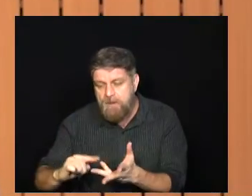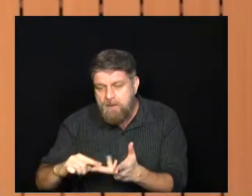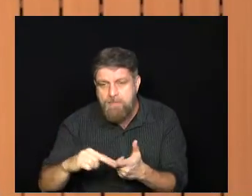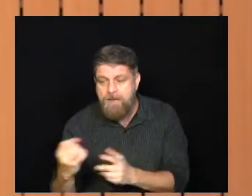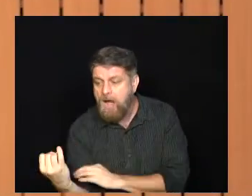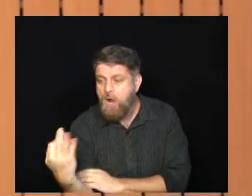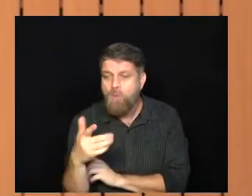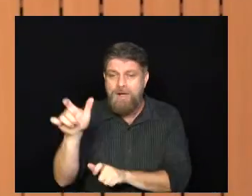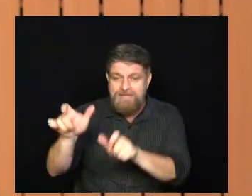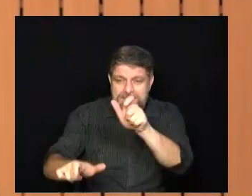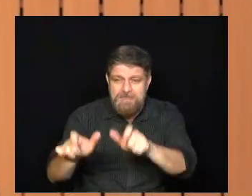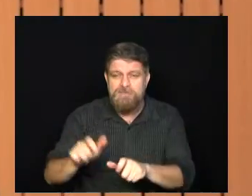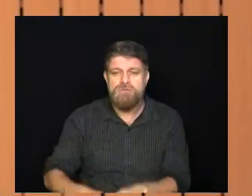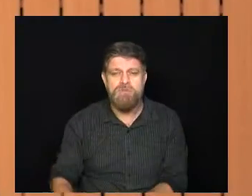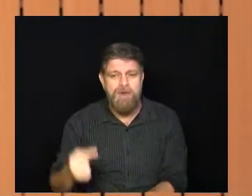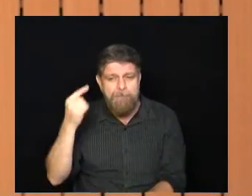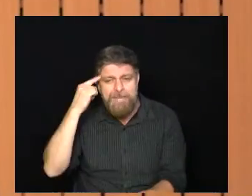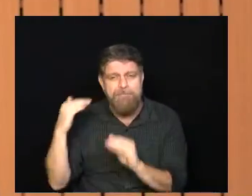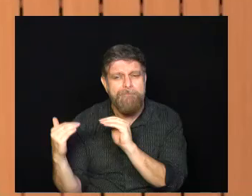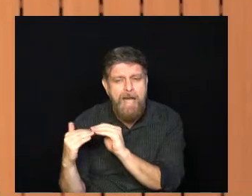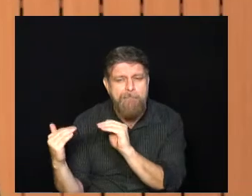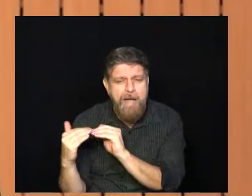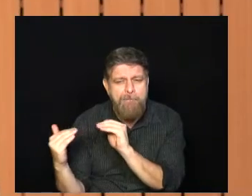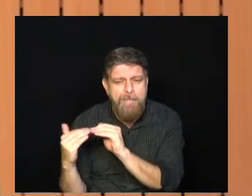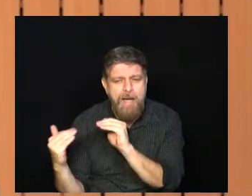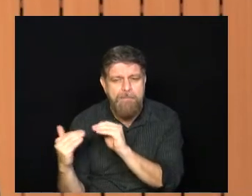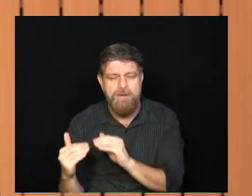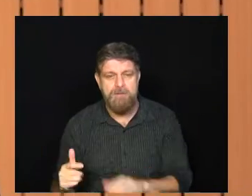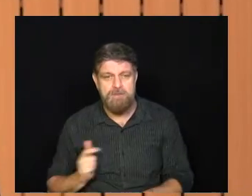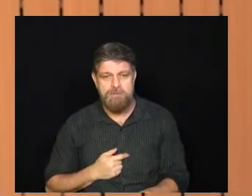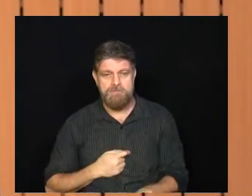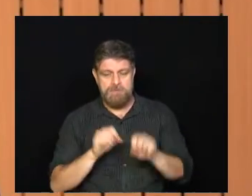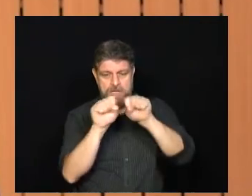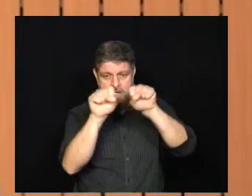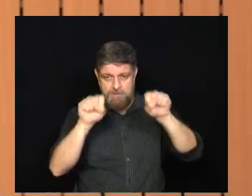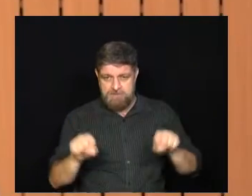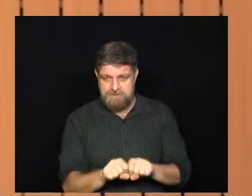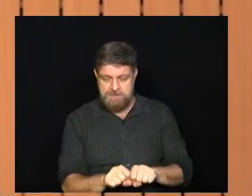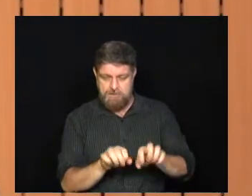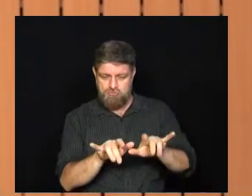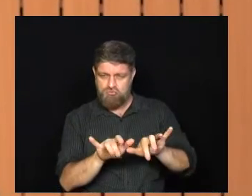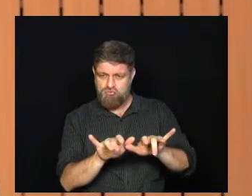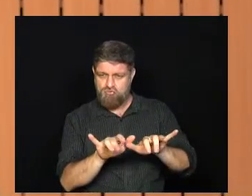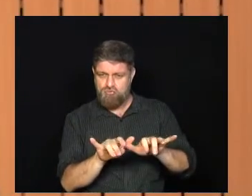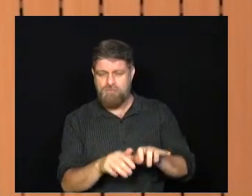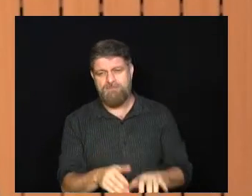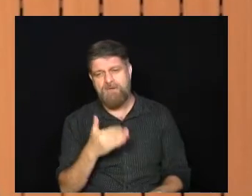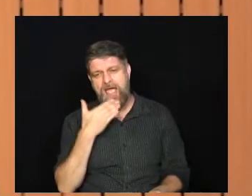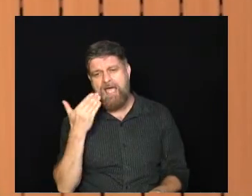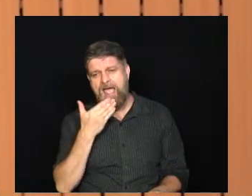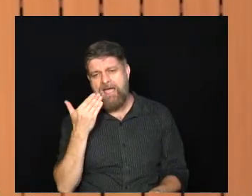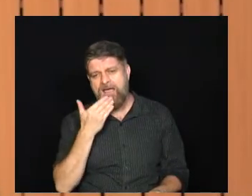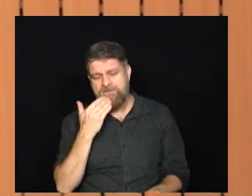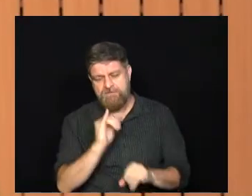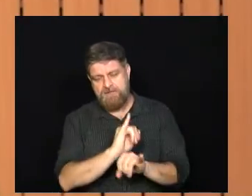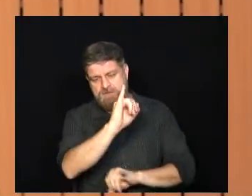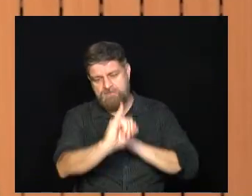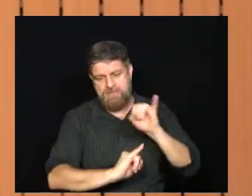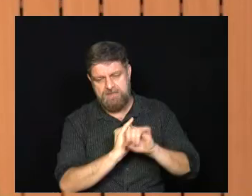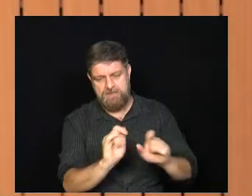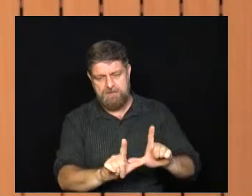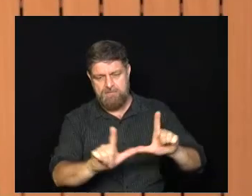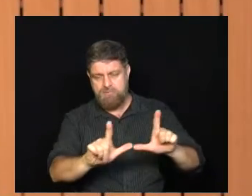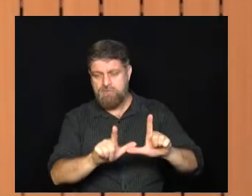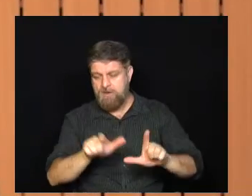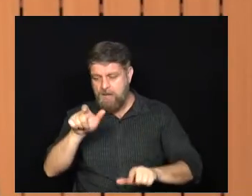sugeriram aquele mesmo tema. Então, é um sistemazinho de fácil navegabilidade e que vai facilitar muito